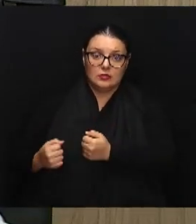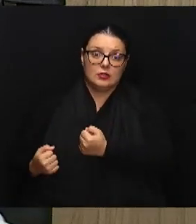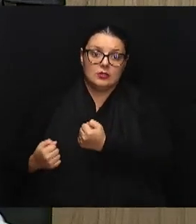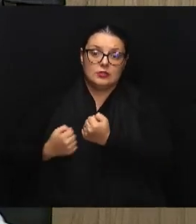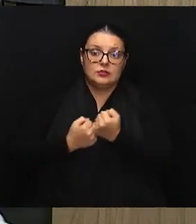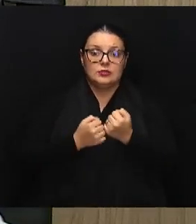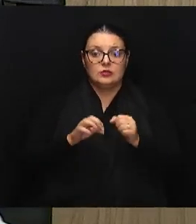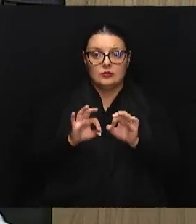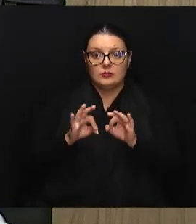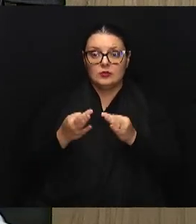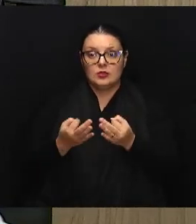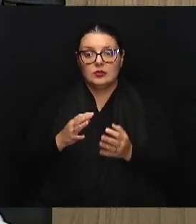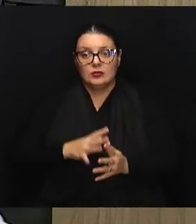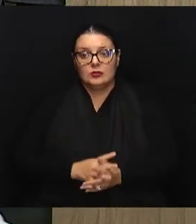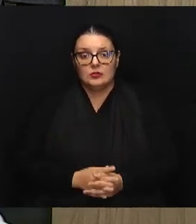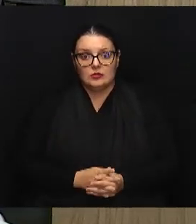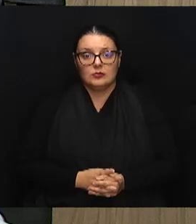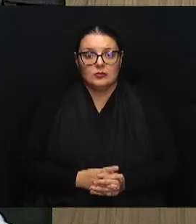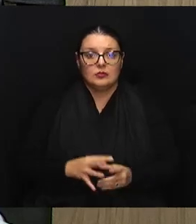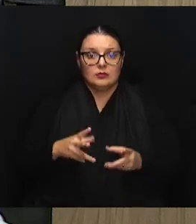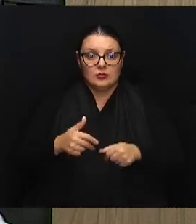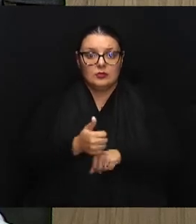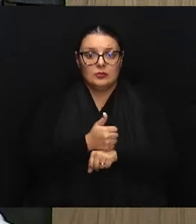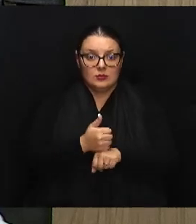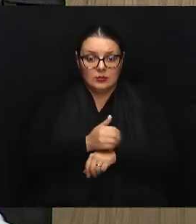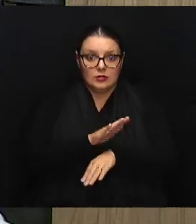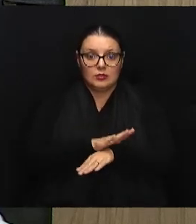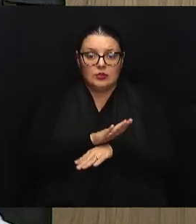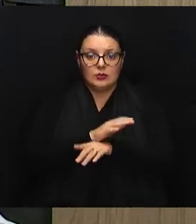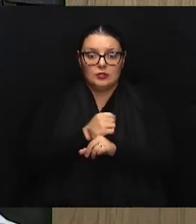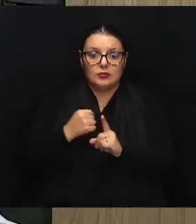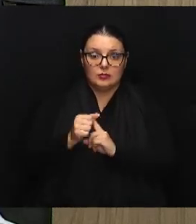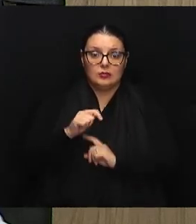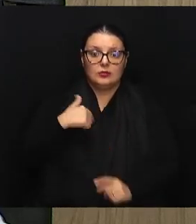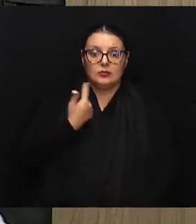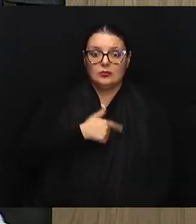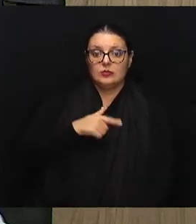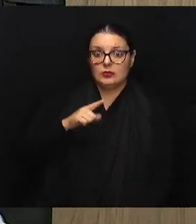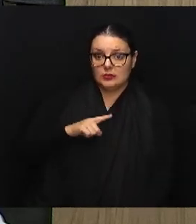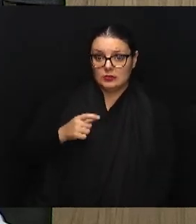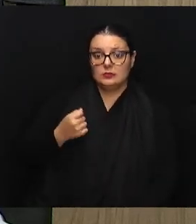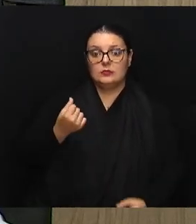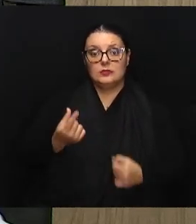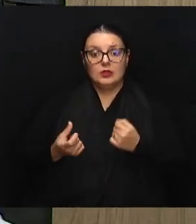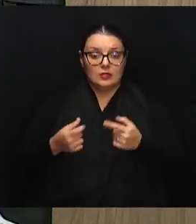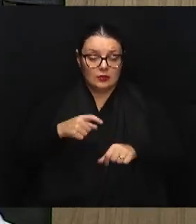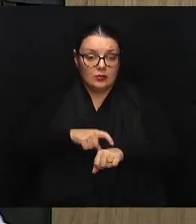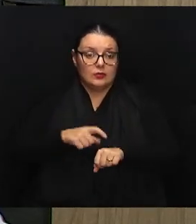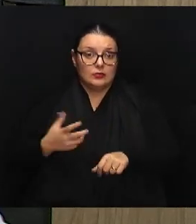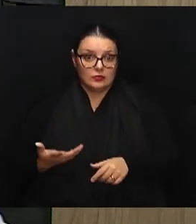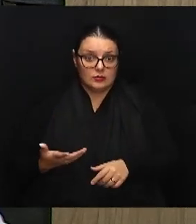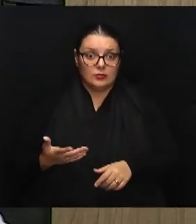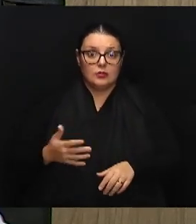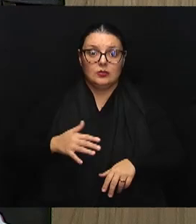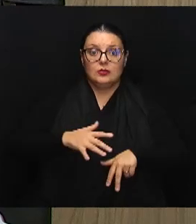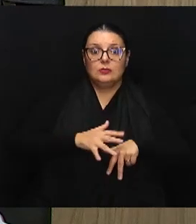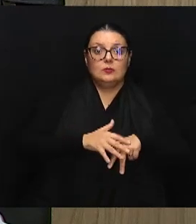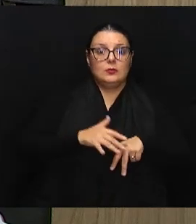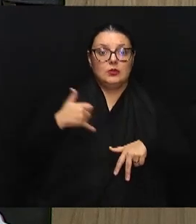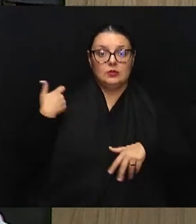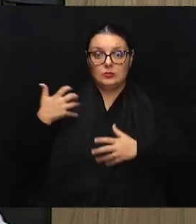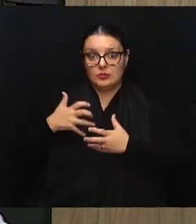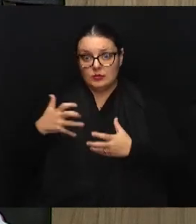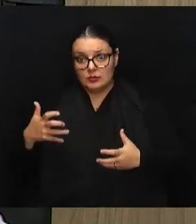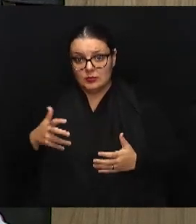apoio familiar, é tudo profissional do assistente social. A gente tem muitas situações que o paciente